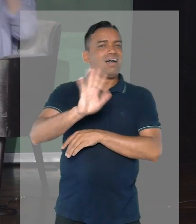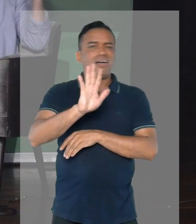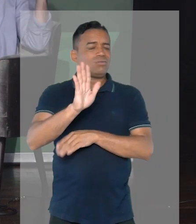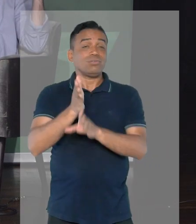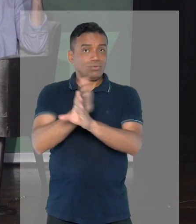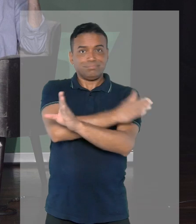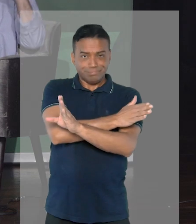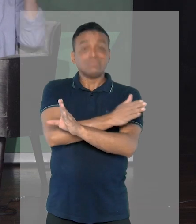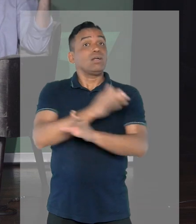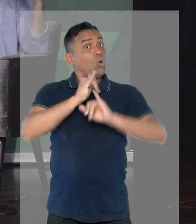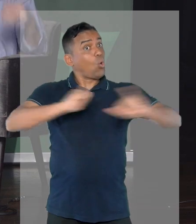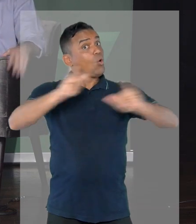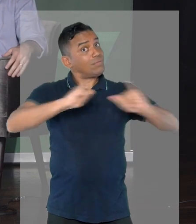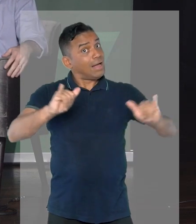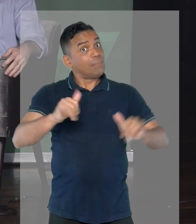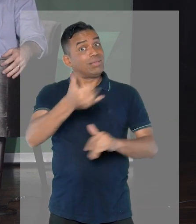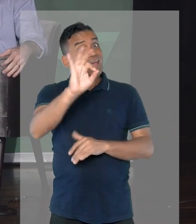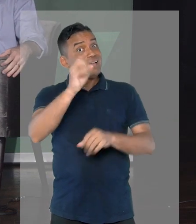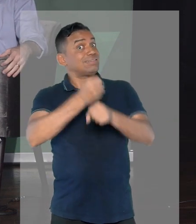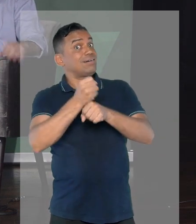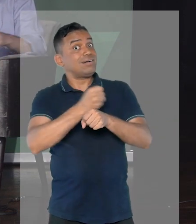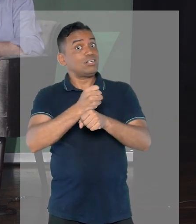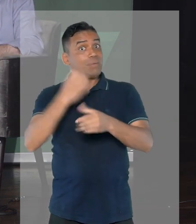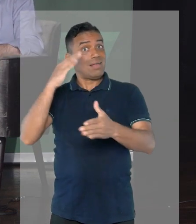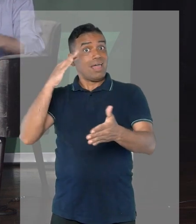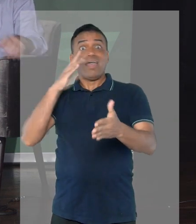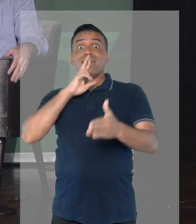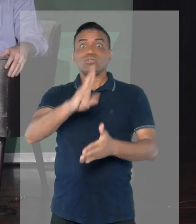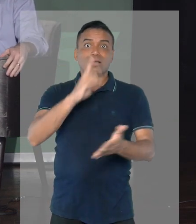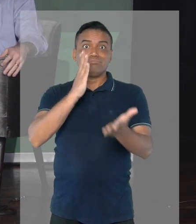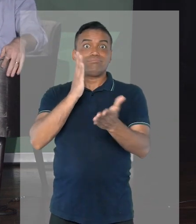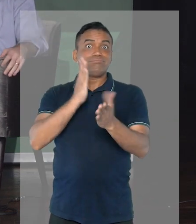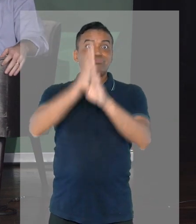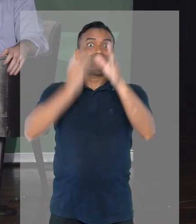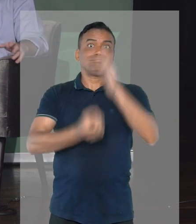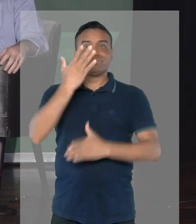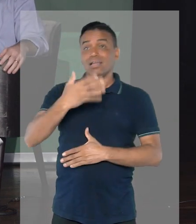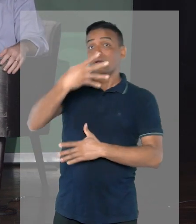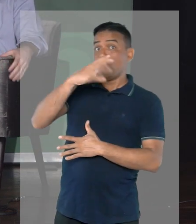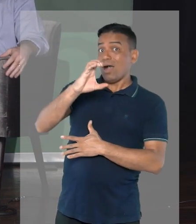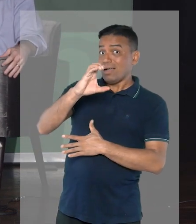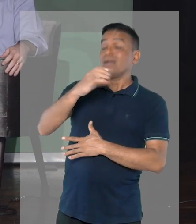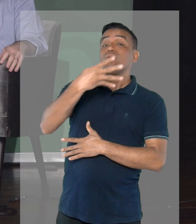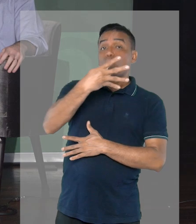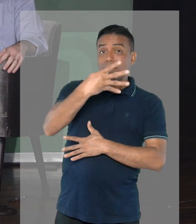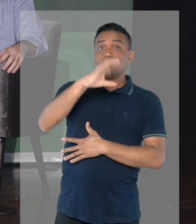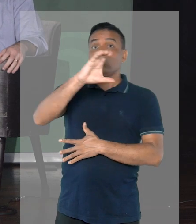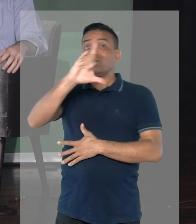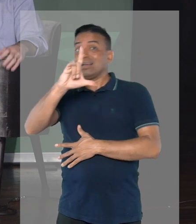então entrega vou da começar tese. de antes. Vamos contar, porque isso aqui tem 10 anos, viu, gente, para chegar nesse ponto. Pois é. São 4 cliques mais 10 anos.